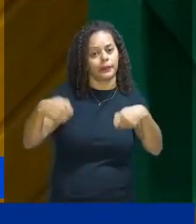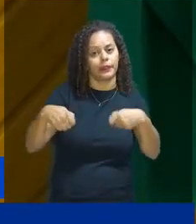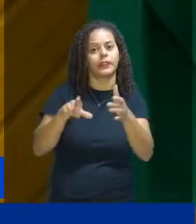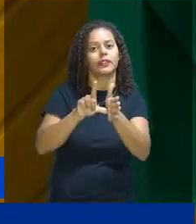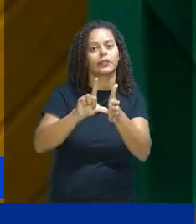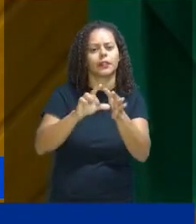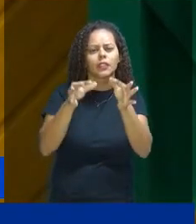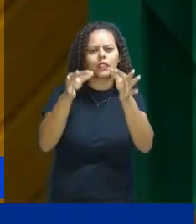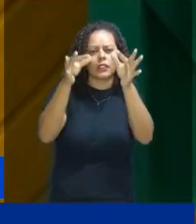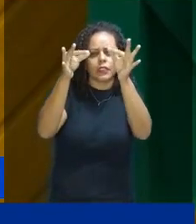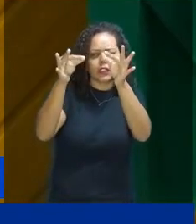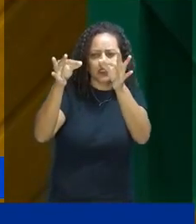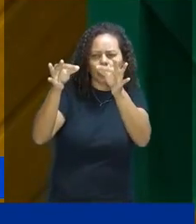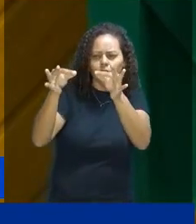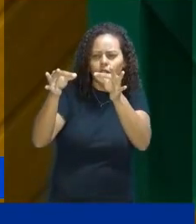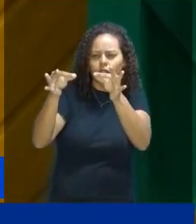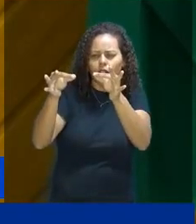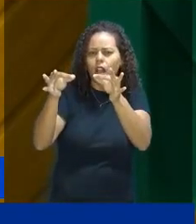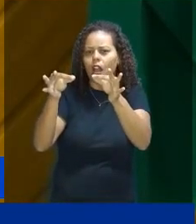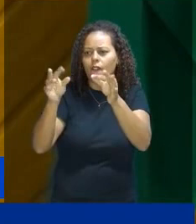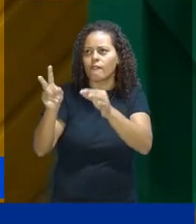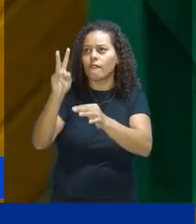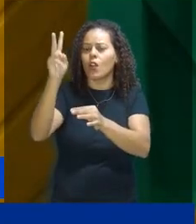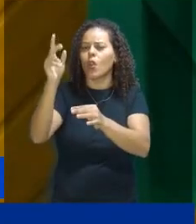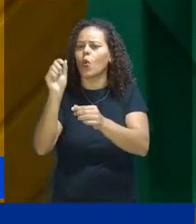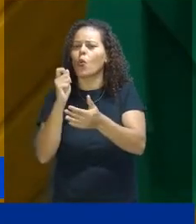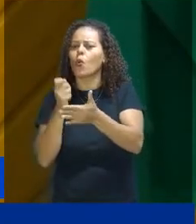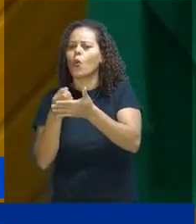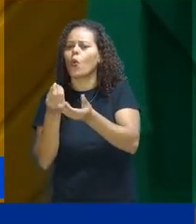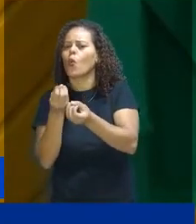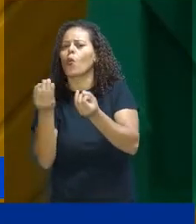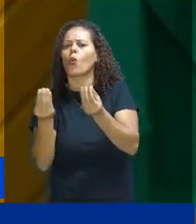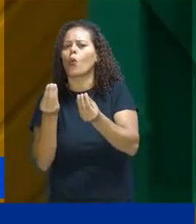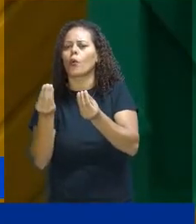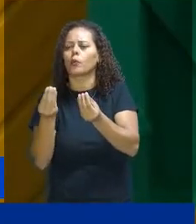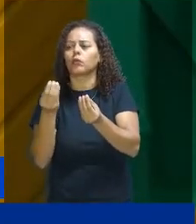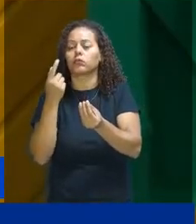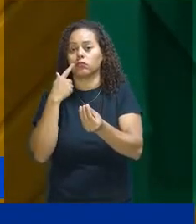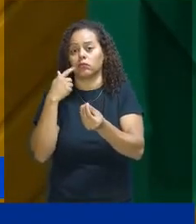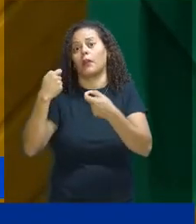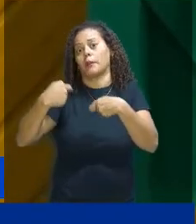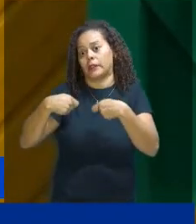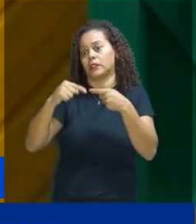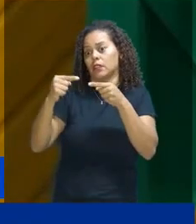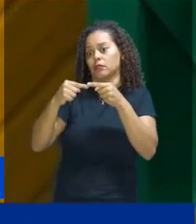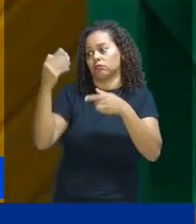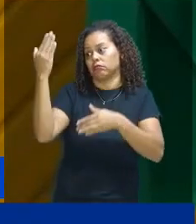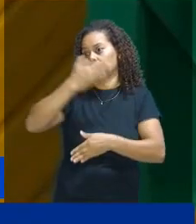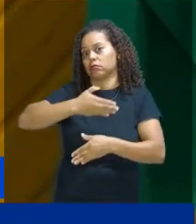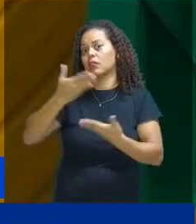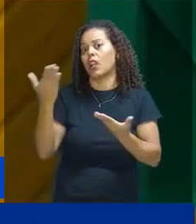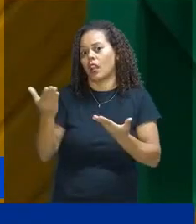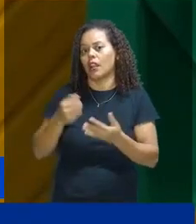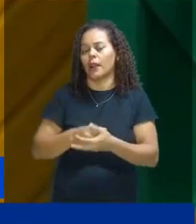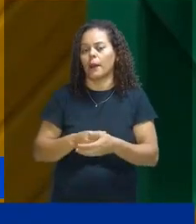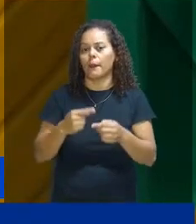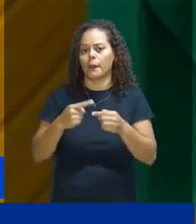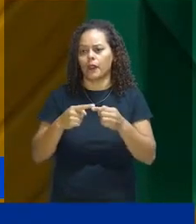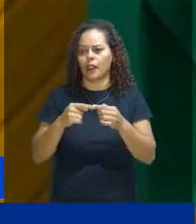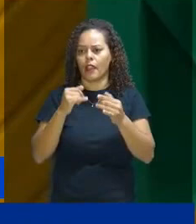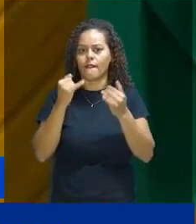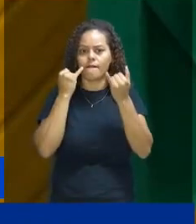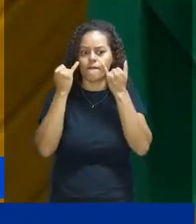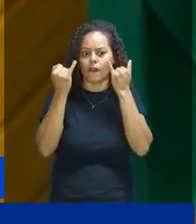descrição detalhada dos valores, das circunstâncias da contratação, porque sem essas informações